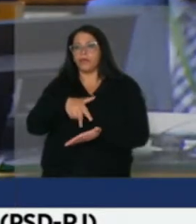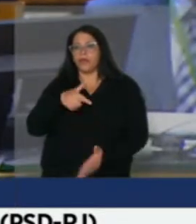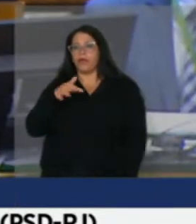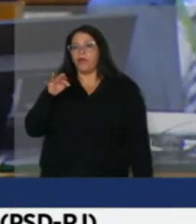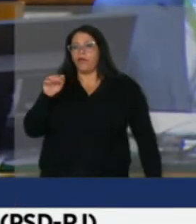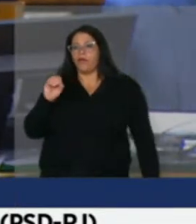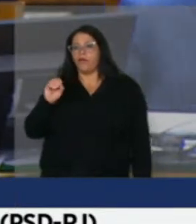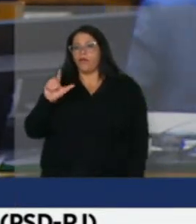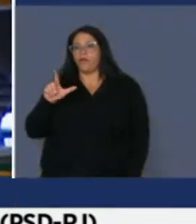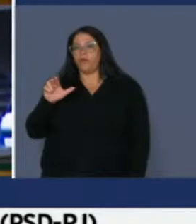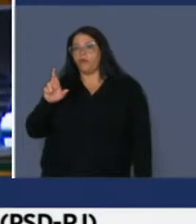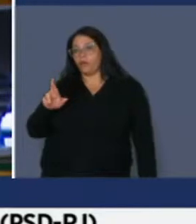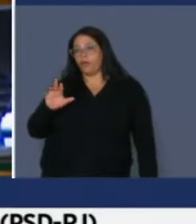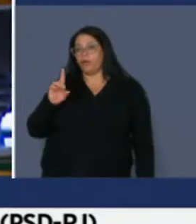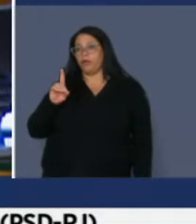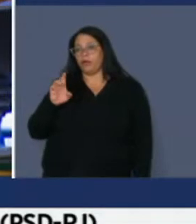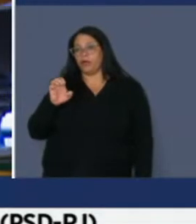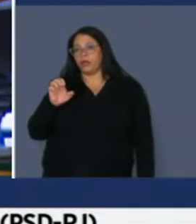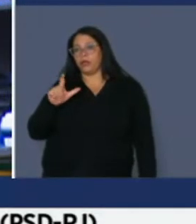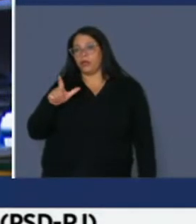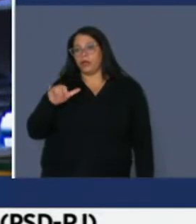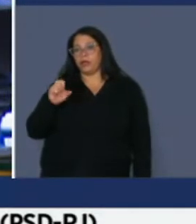minutos.